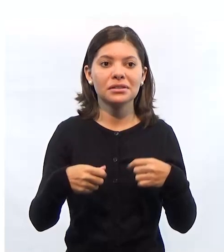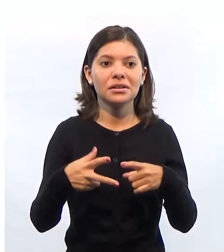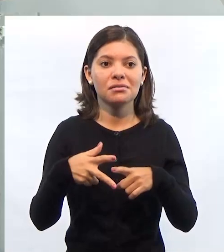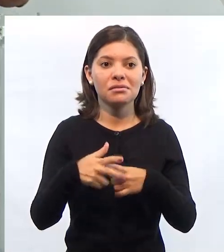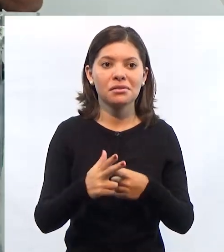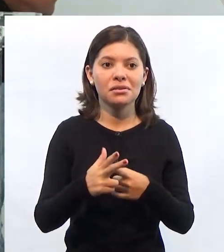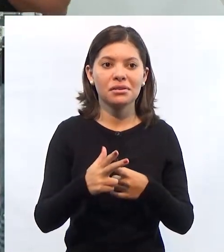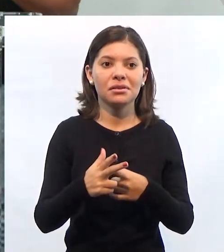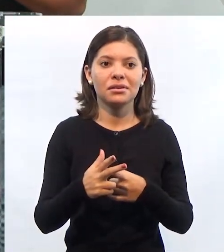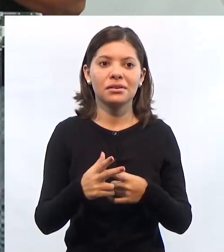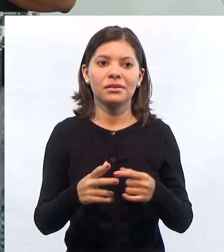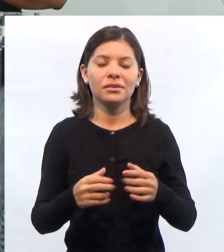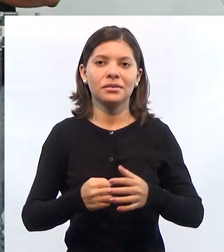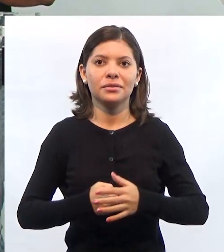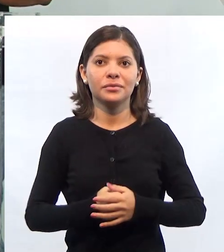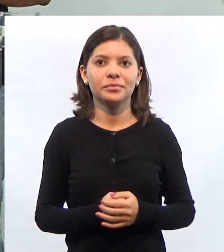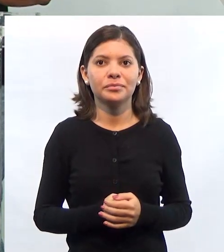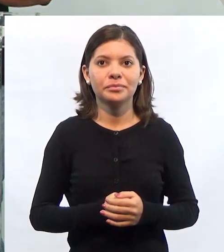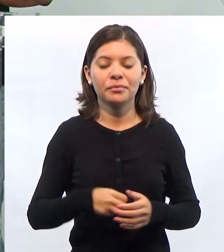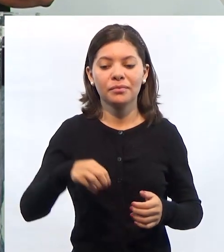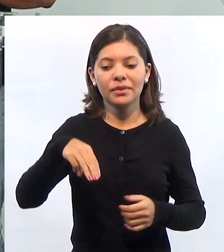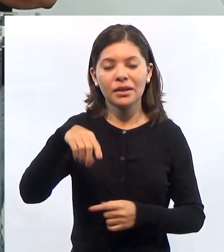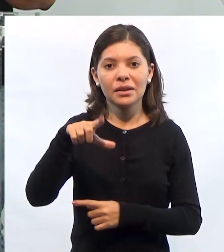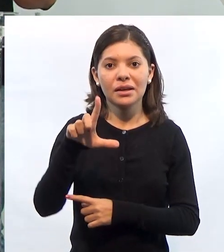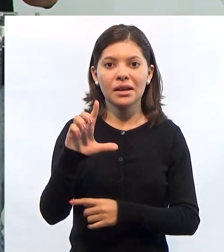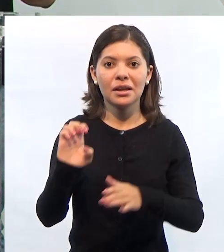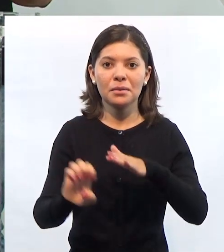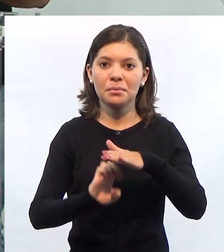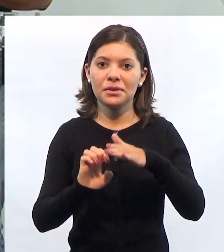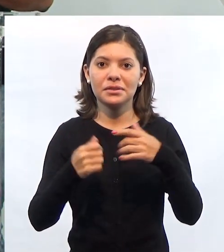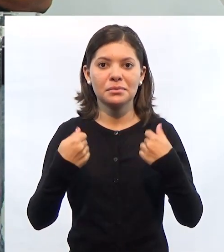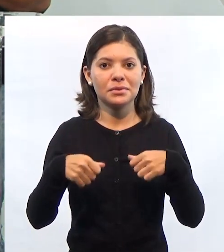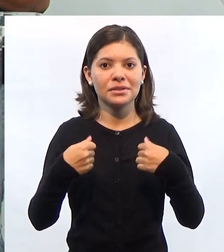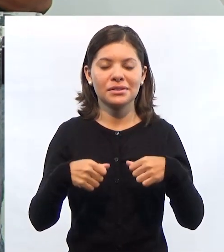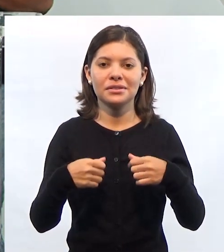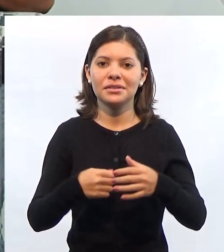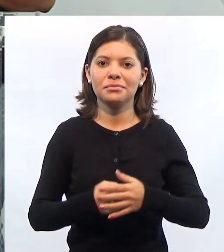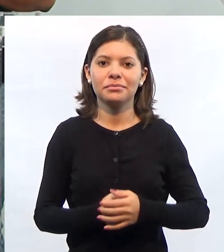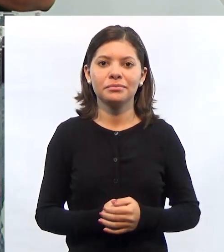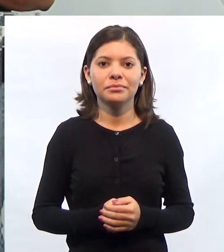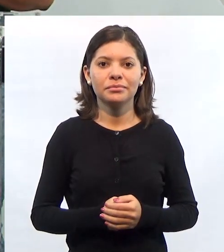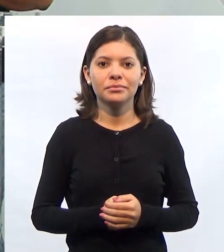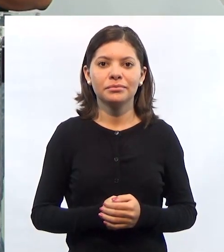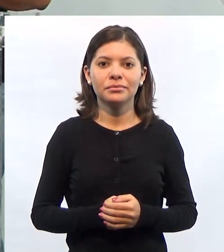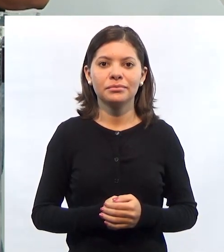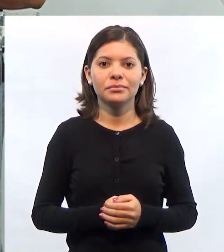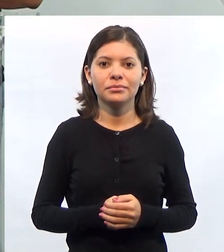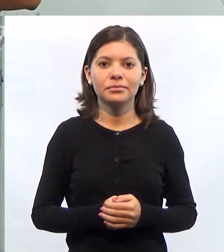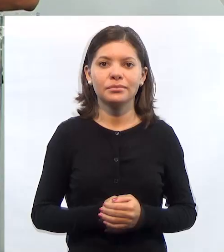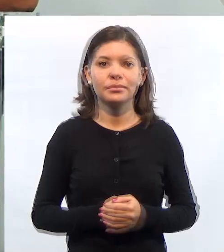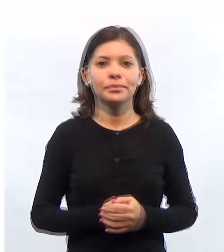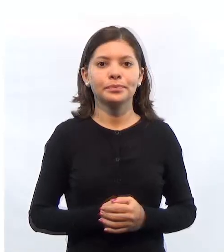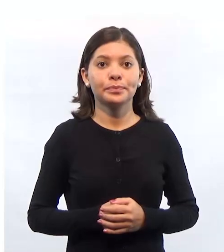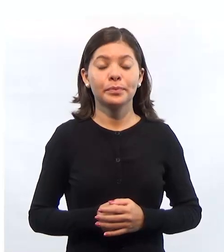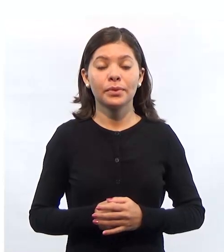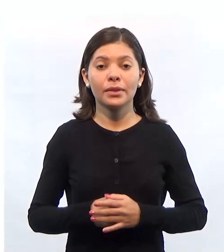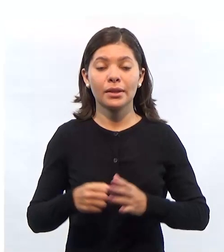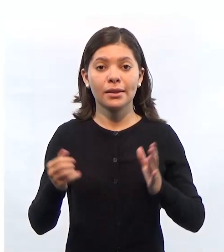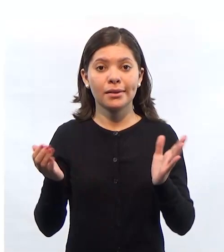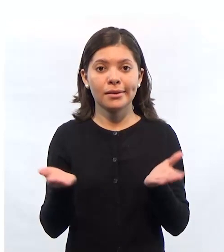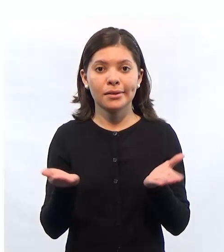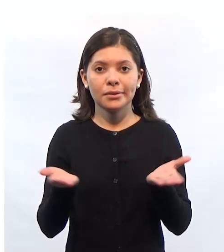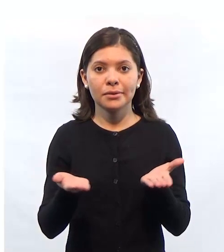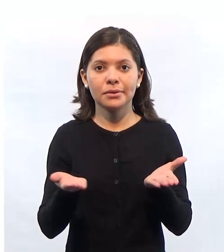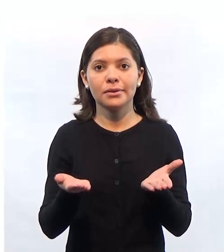Os gatos estão chegando com 2.4 ml a empresa já pode ter prejuízo agora se as